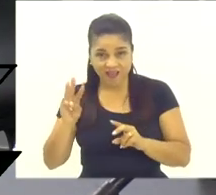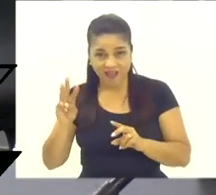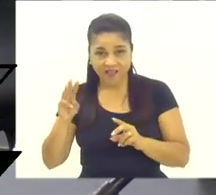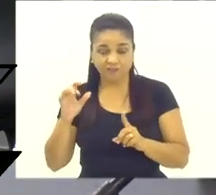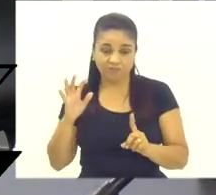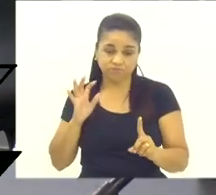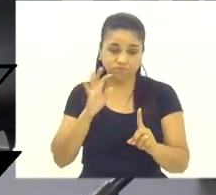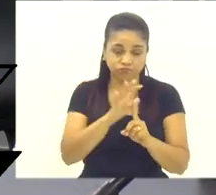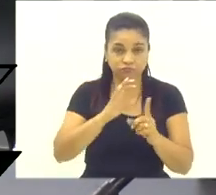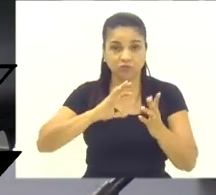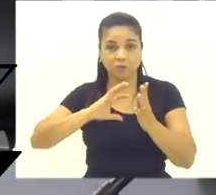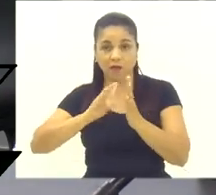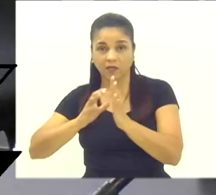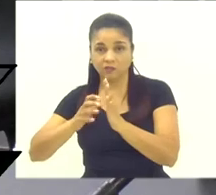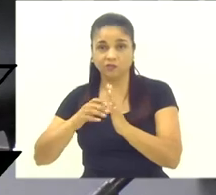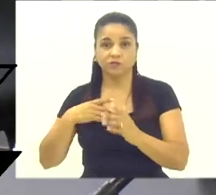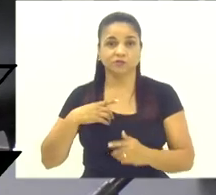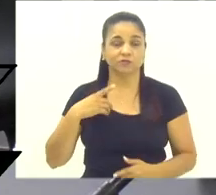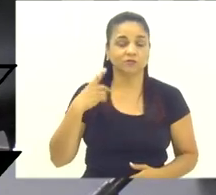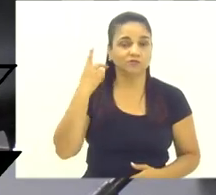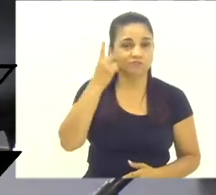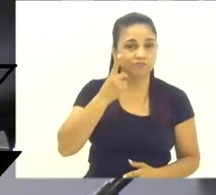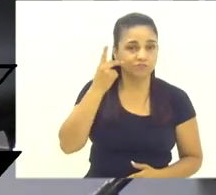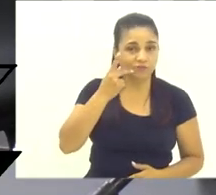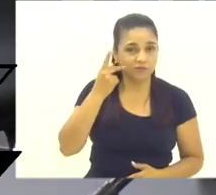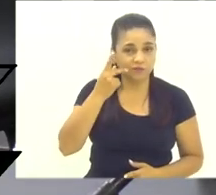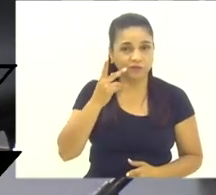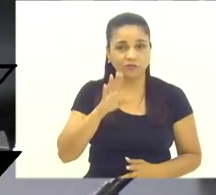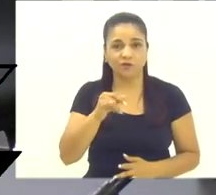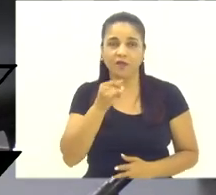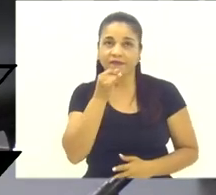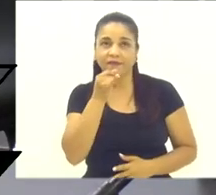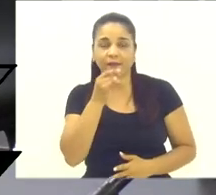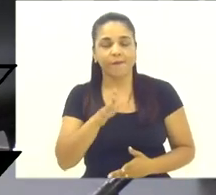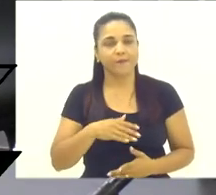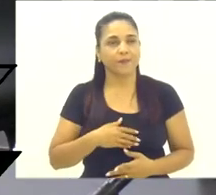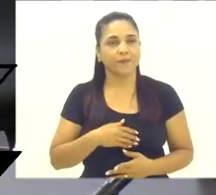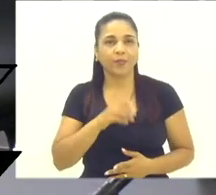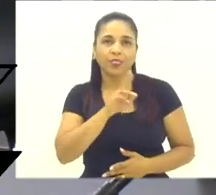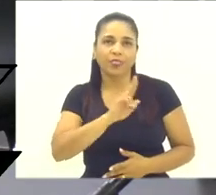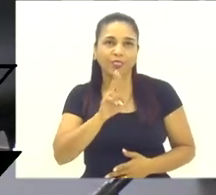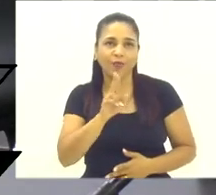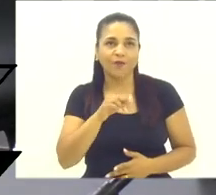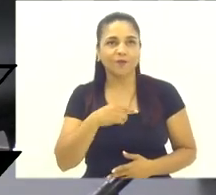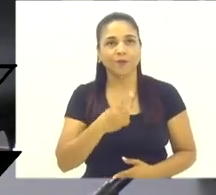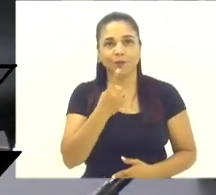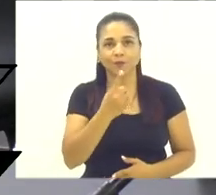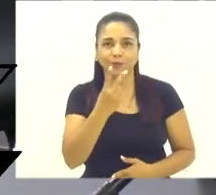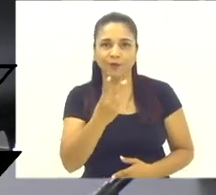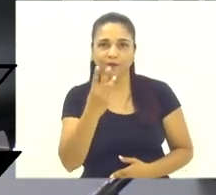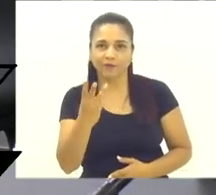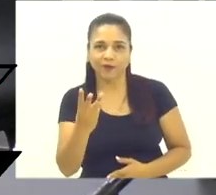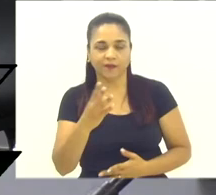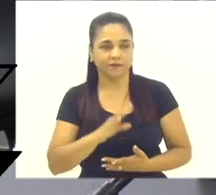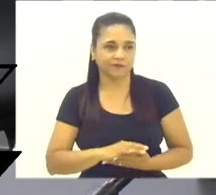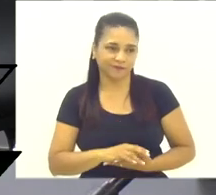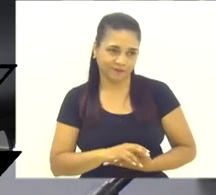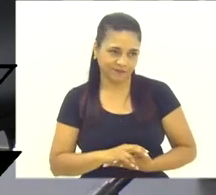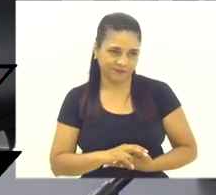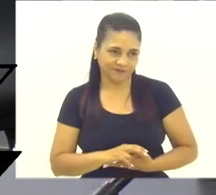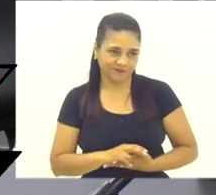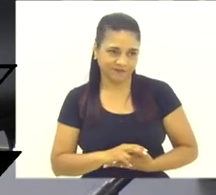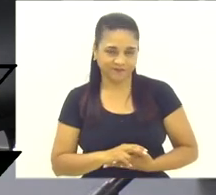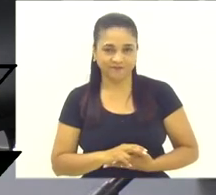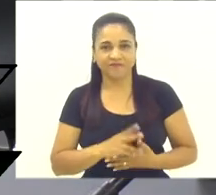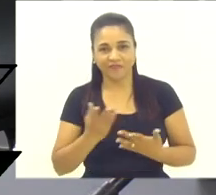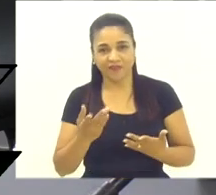partido de parlamentares que a senha era tipo fulaninho um dois três não é incomum assim